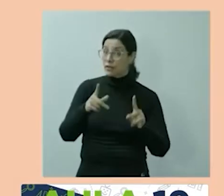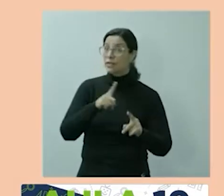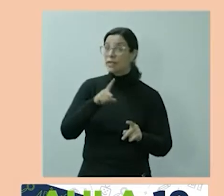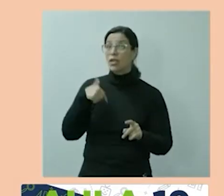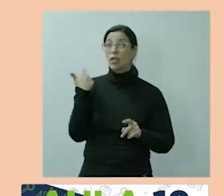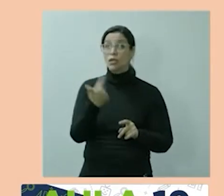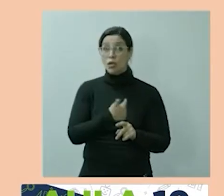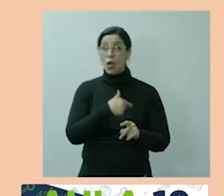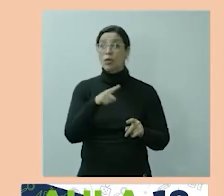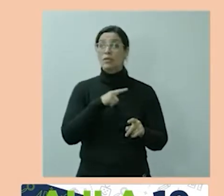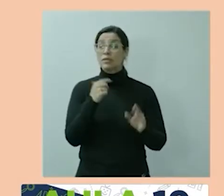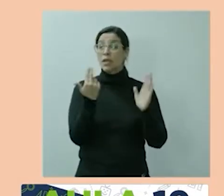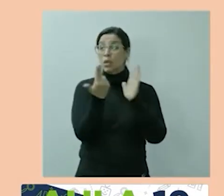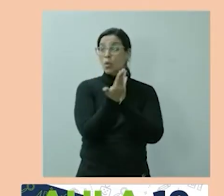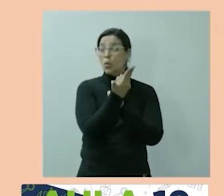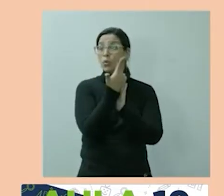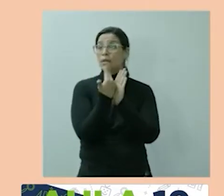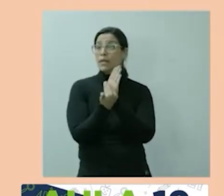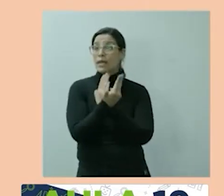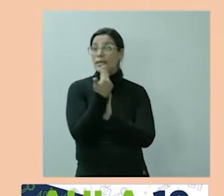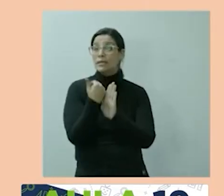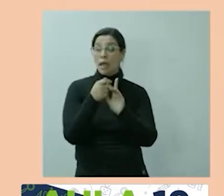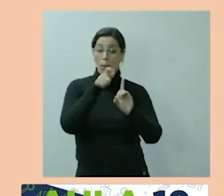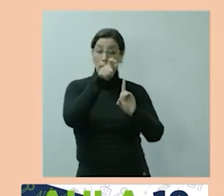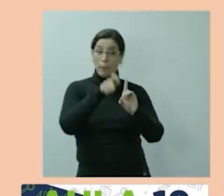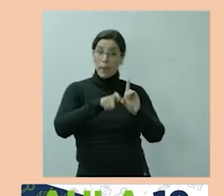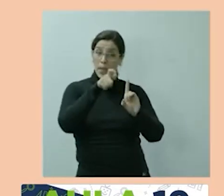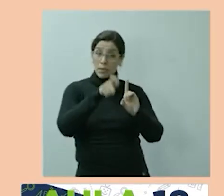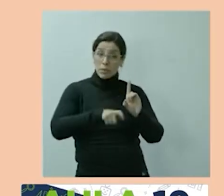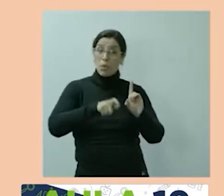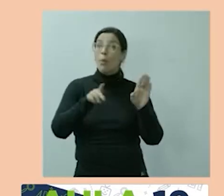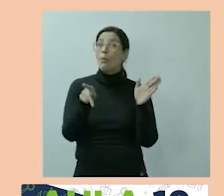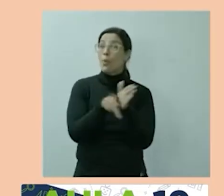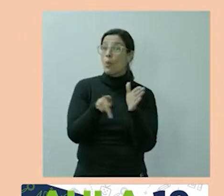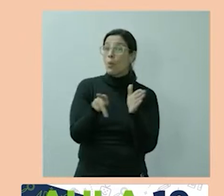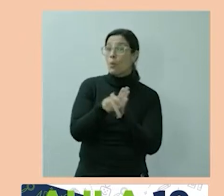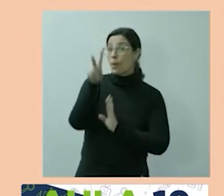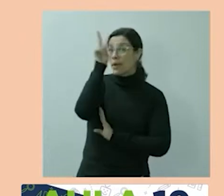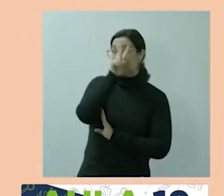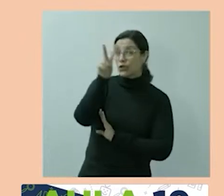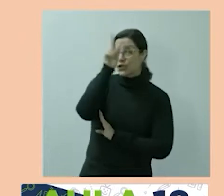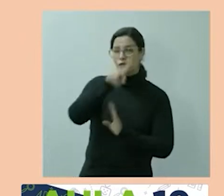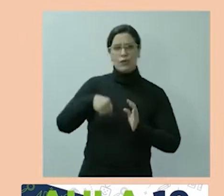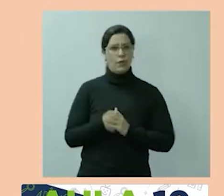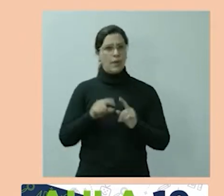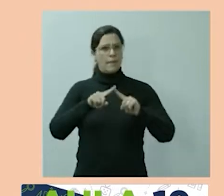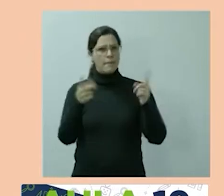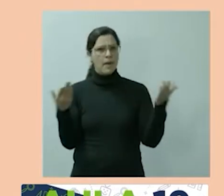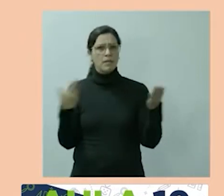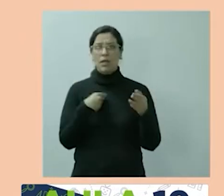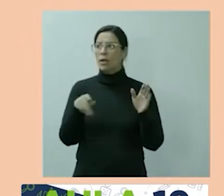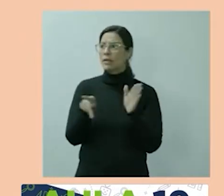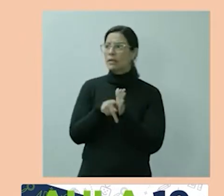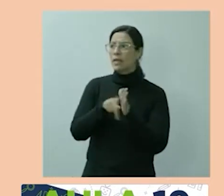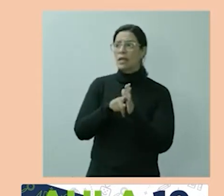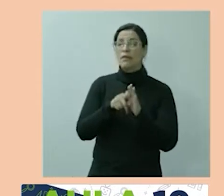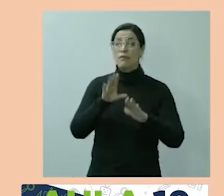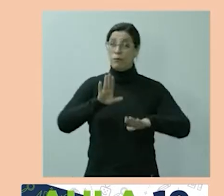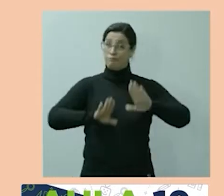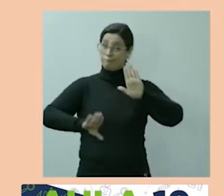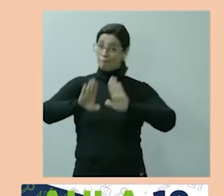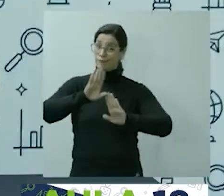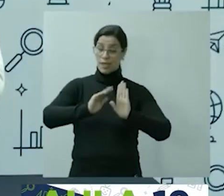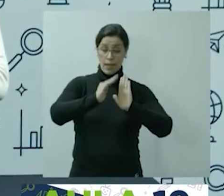nós temos a imagem de outro personagem dessa história. Só que eu vou tirar aqui os retângulos